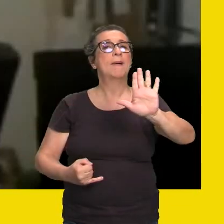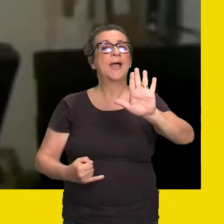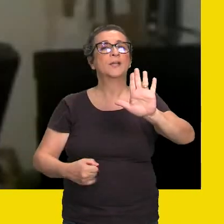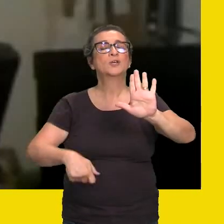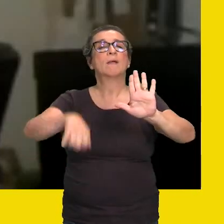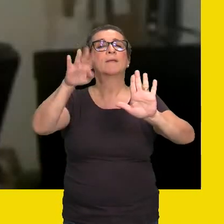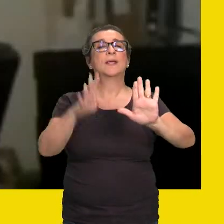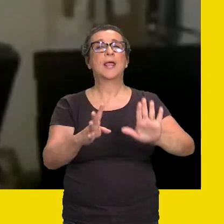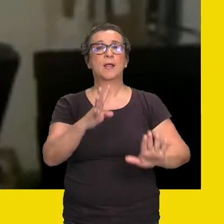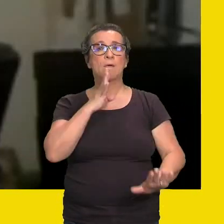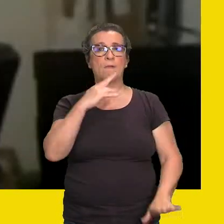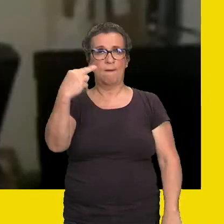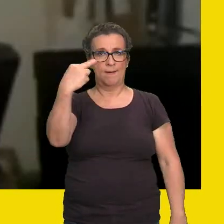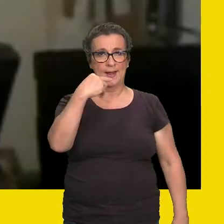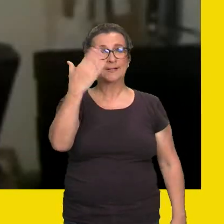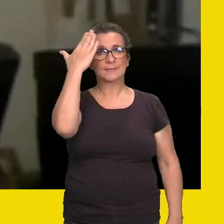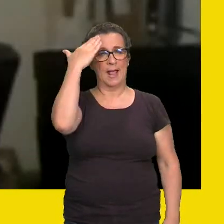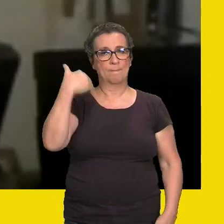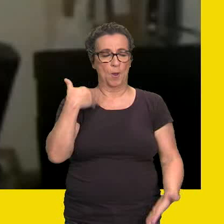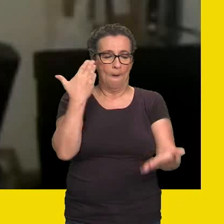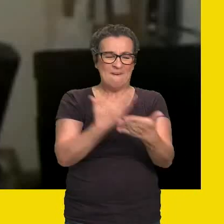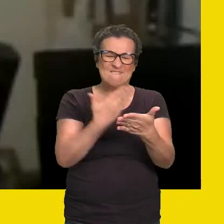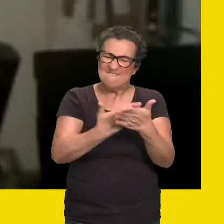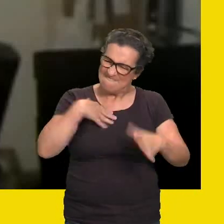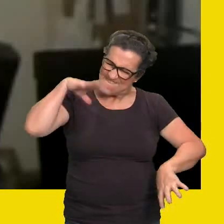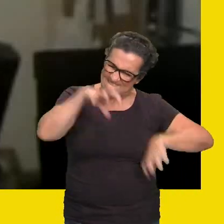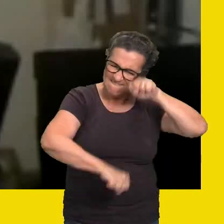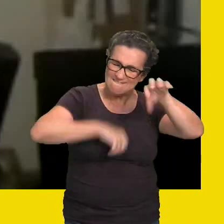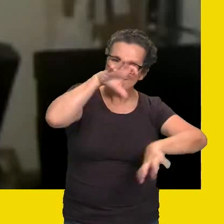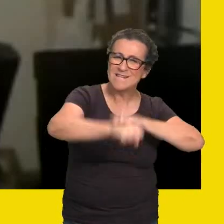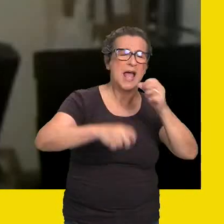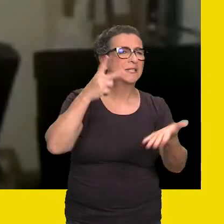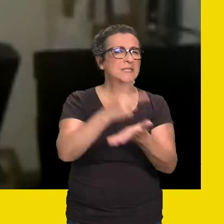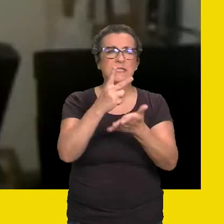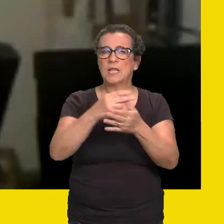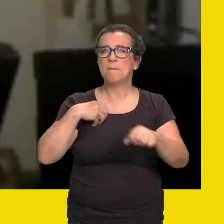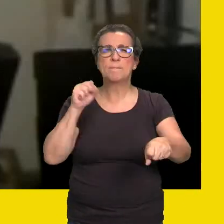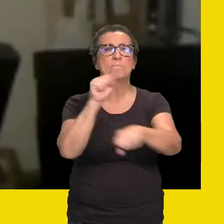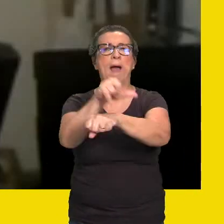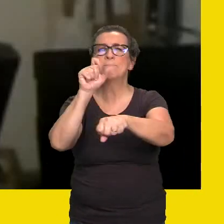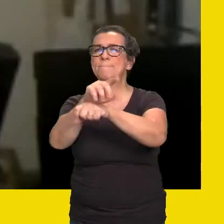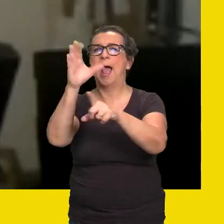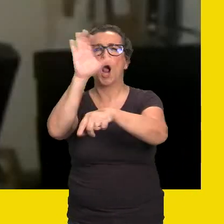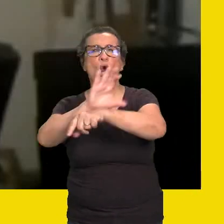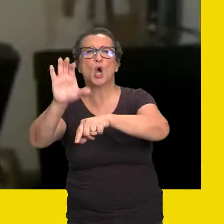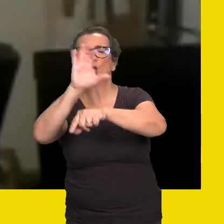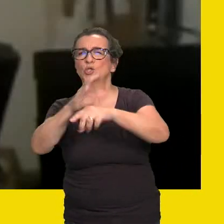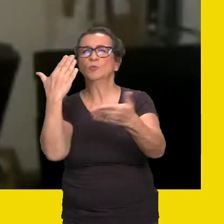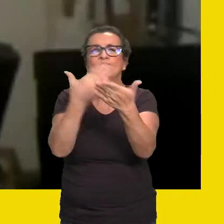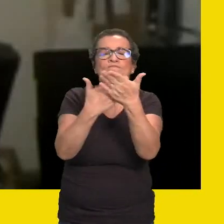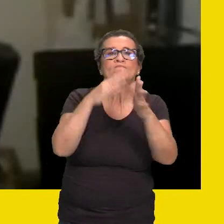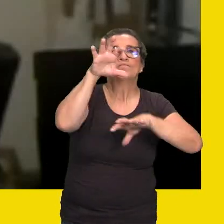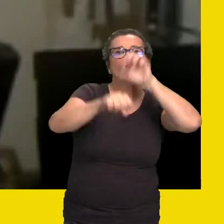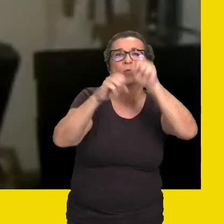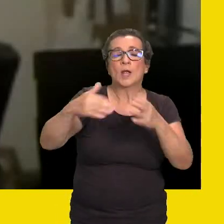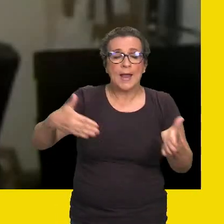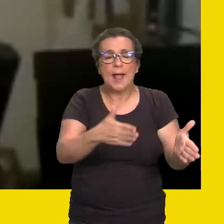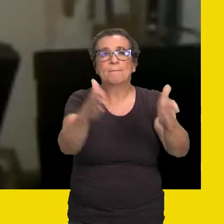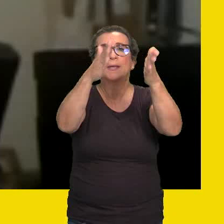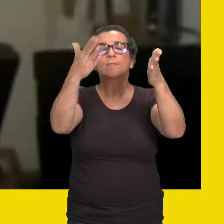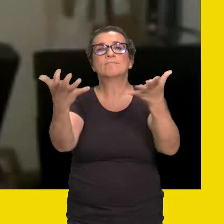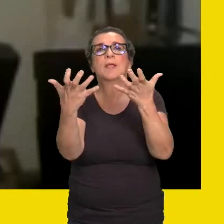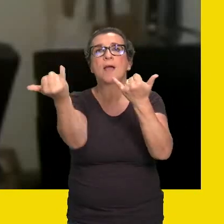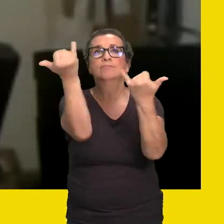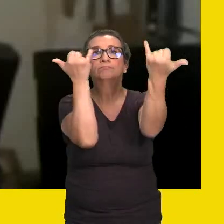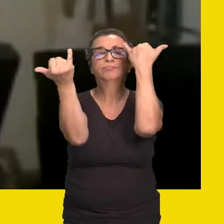conhece sabe que eu sou uma eterna estudiosa. Estou sempre fazendo curso, sempre estudando, sempre buscando caminhos